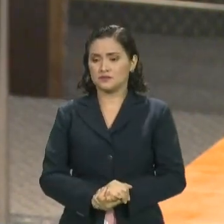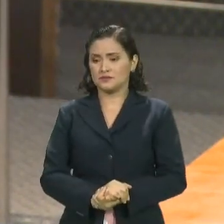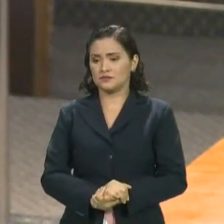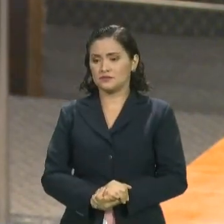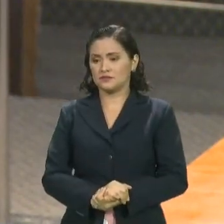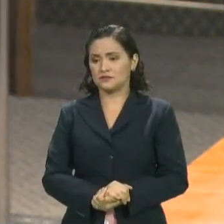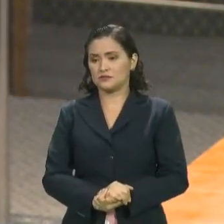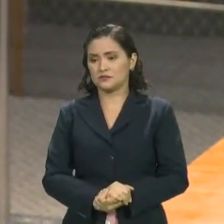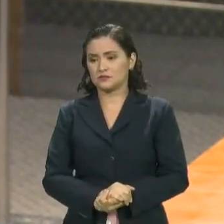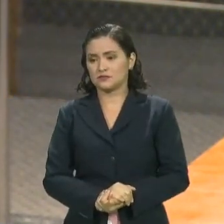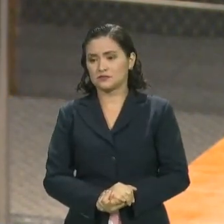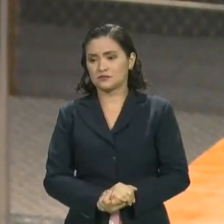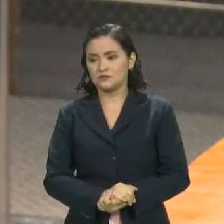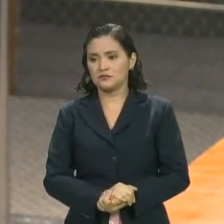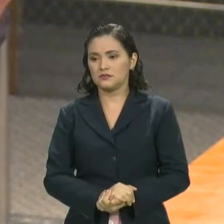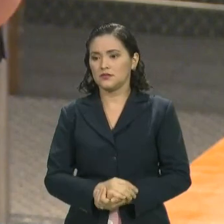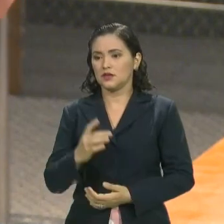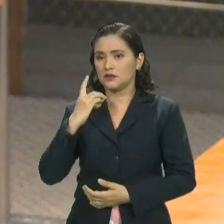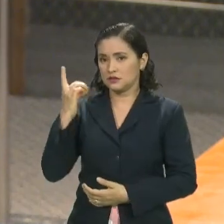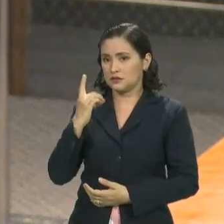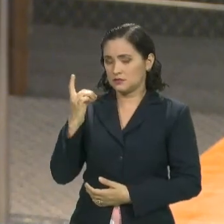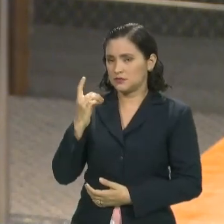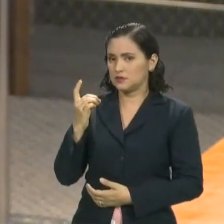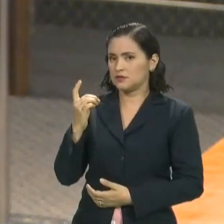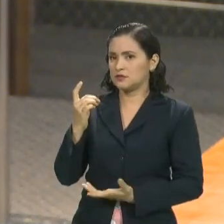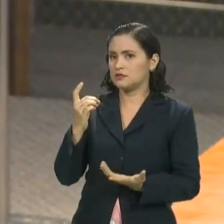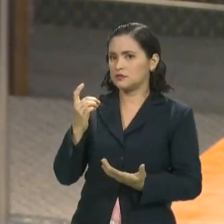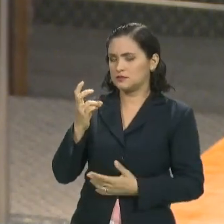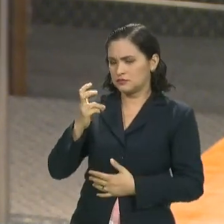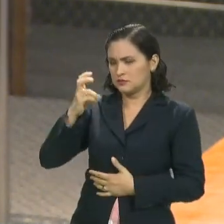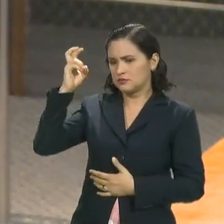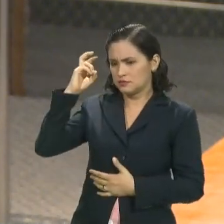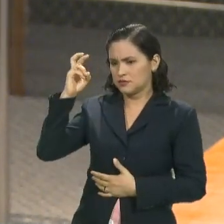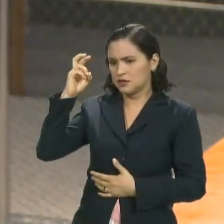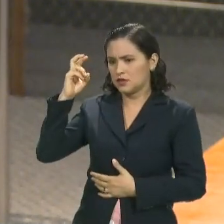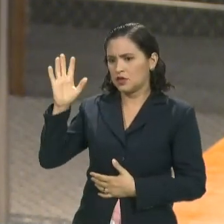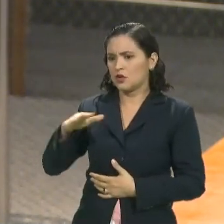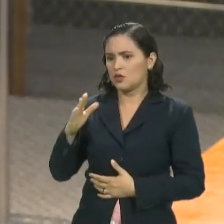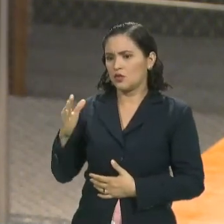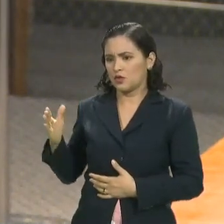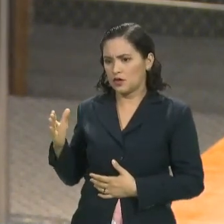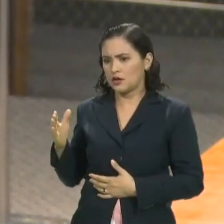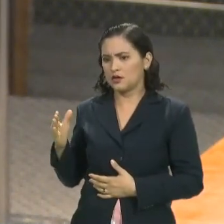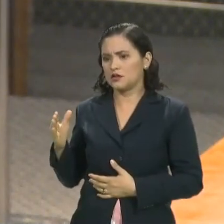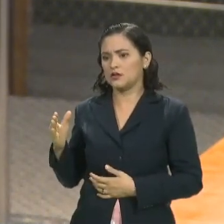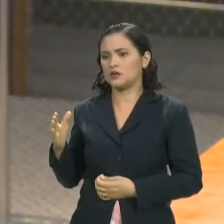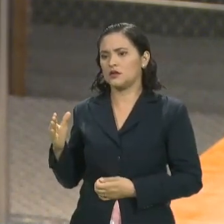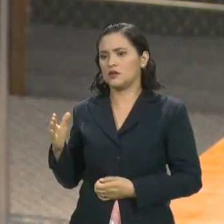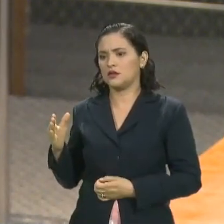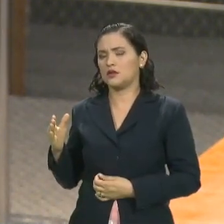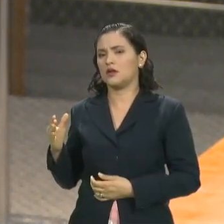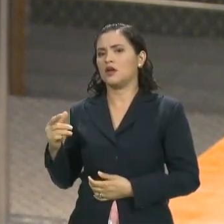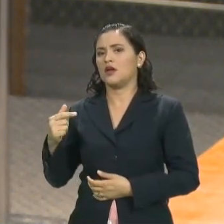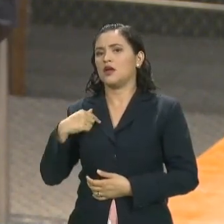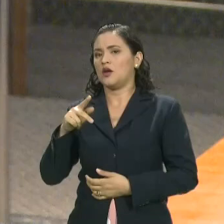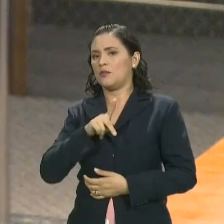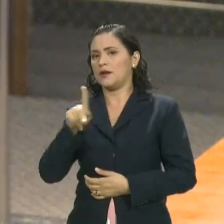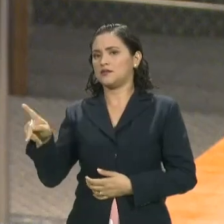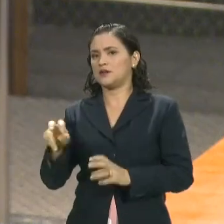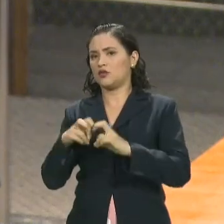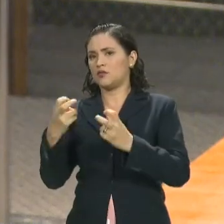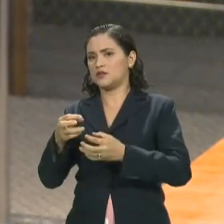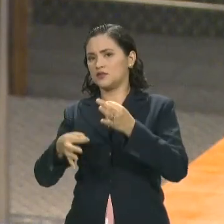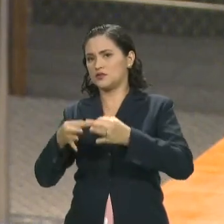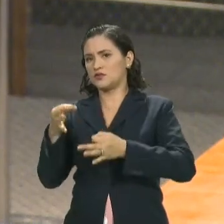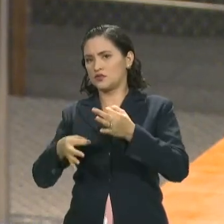CCJ, Vossa Excelência não teve isso, não. Não, não estou dizendo. Eu falei CCJ e você, já ressalvei você atrás. Porque só agora